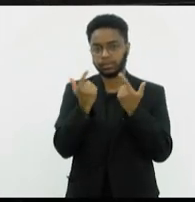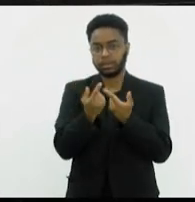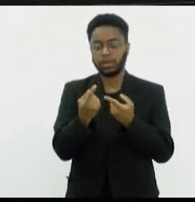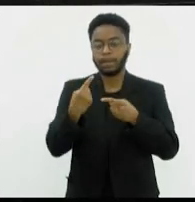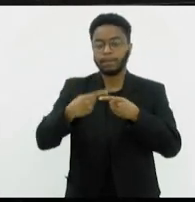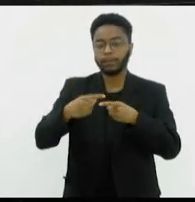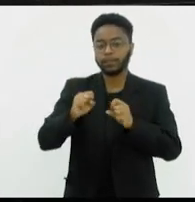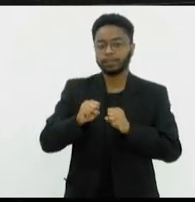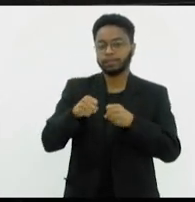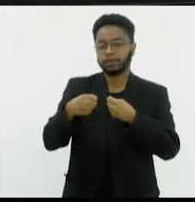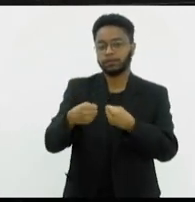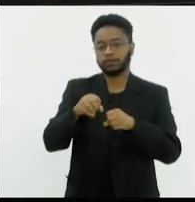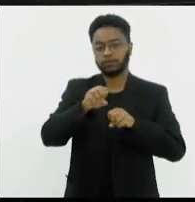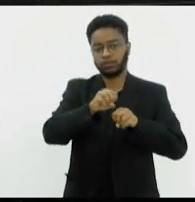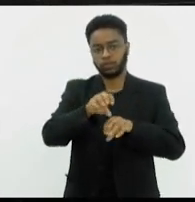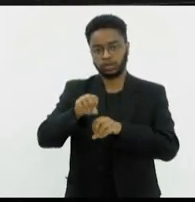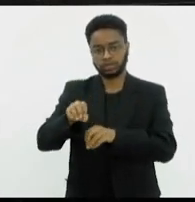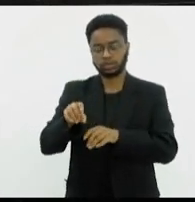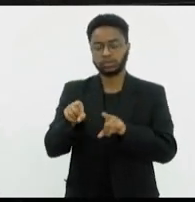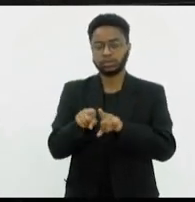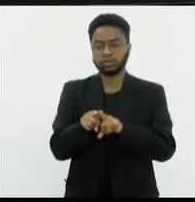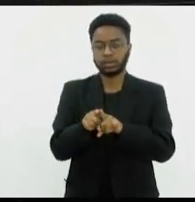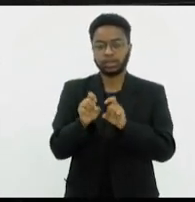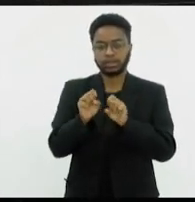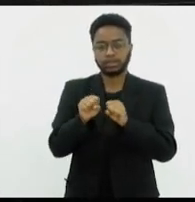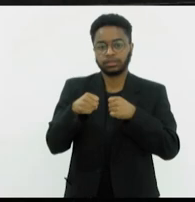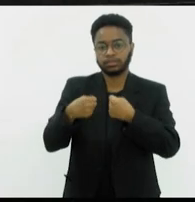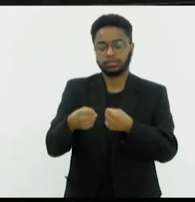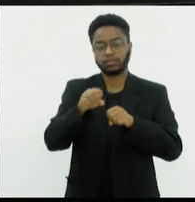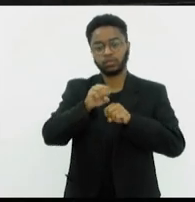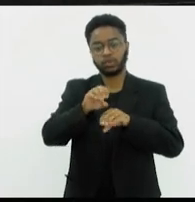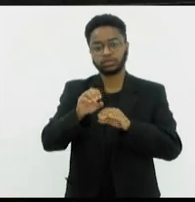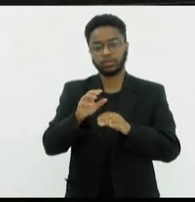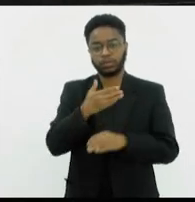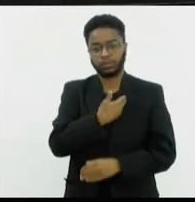defendem a educação pública de qualidade.